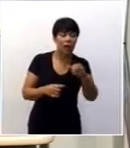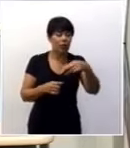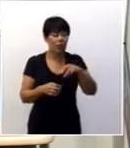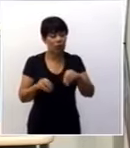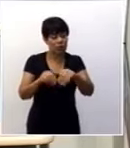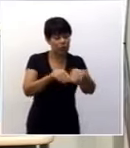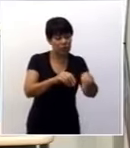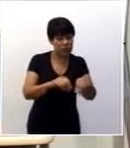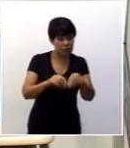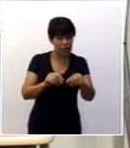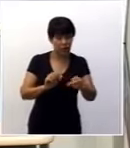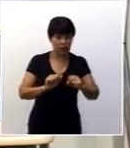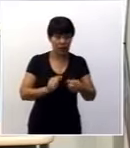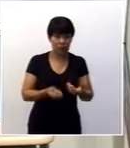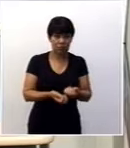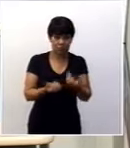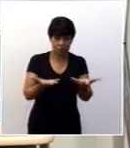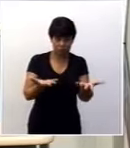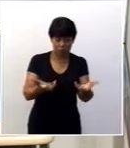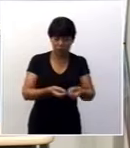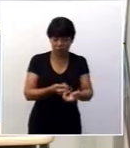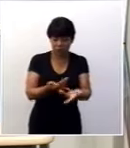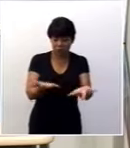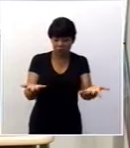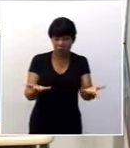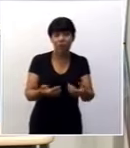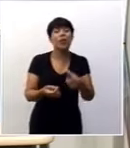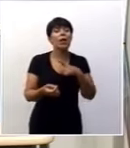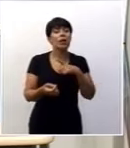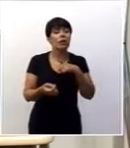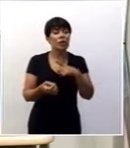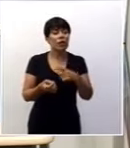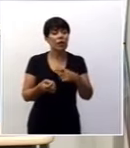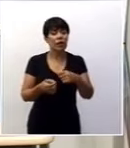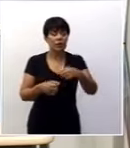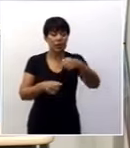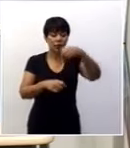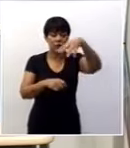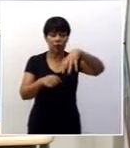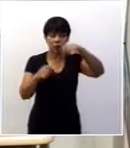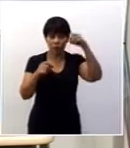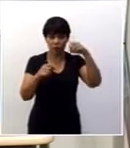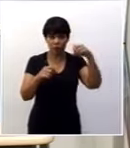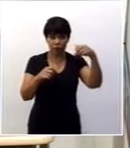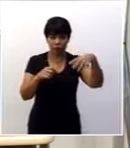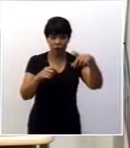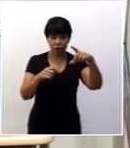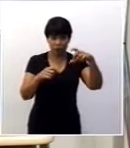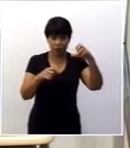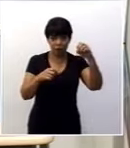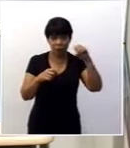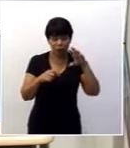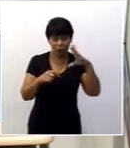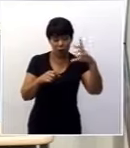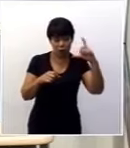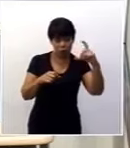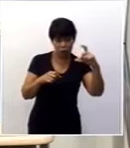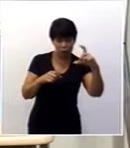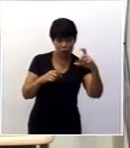né? Tem uma série de questões que são feitas com essas imagens de satélite, né? Essa interação, essa